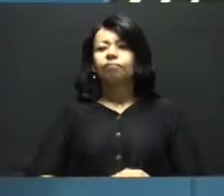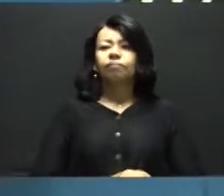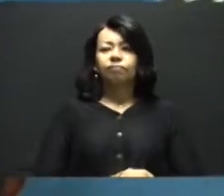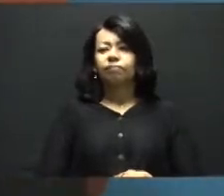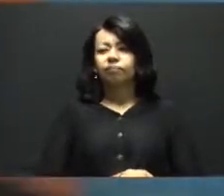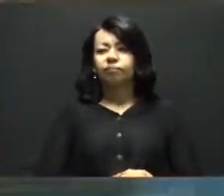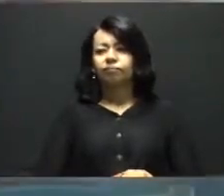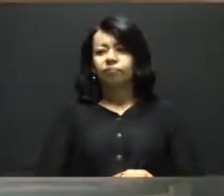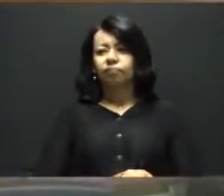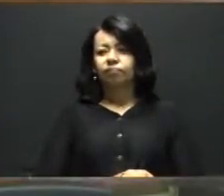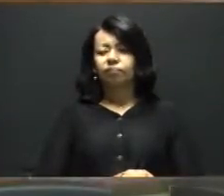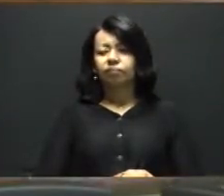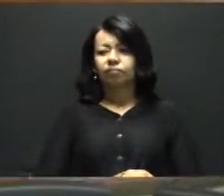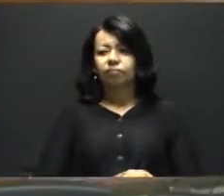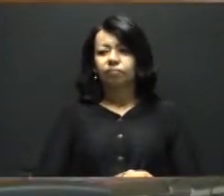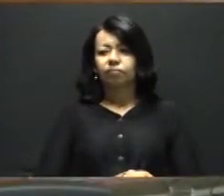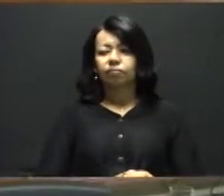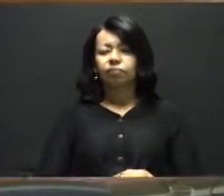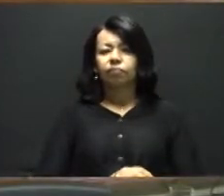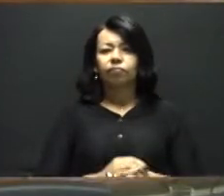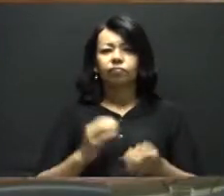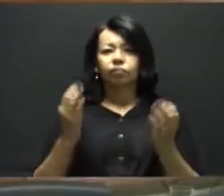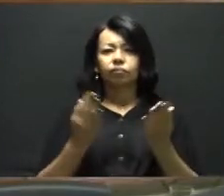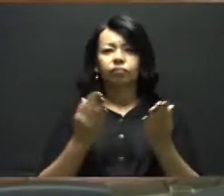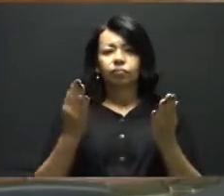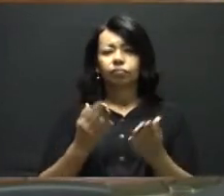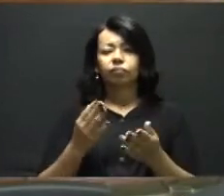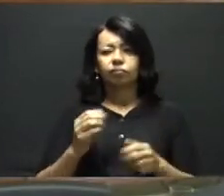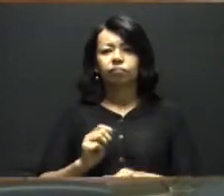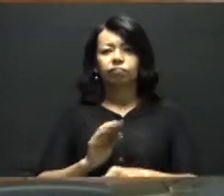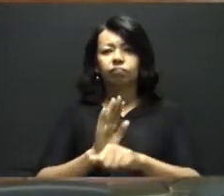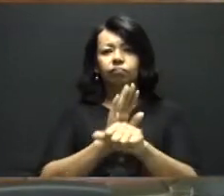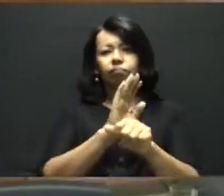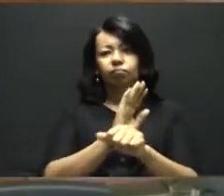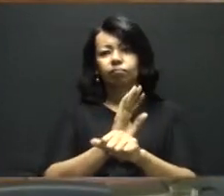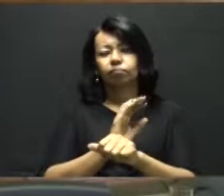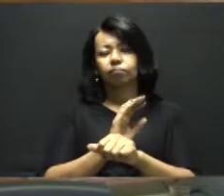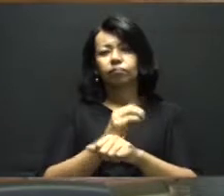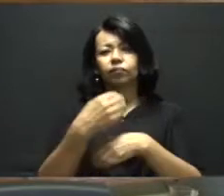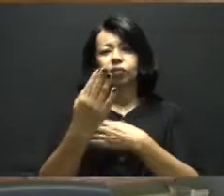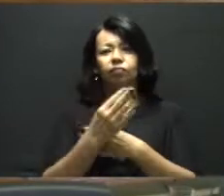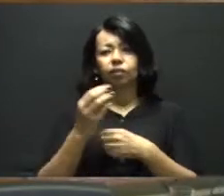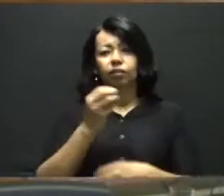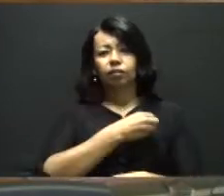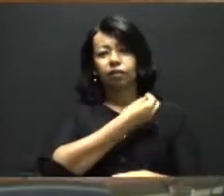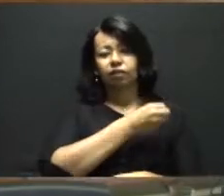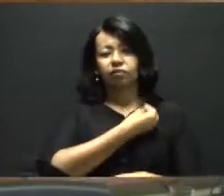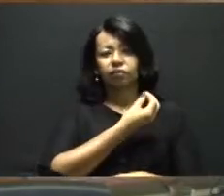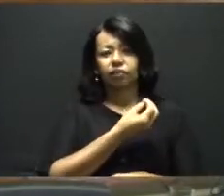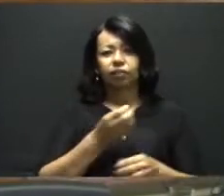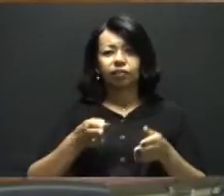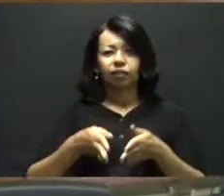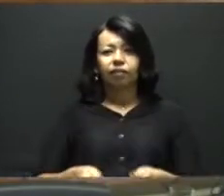nossa próxima homenagem será para a associação em defesa da vida nascente da família